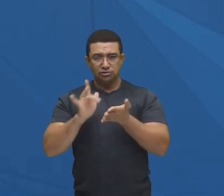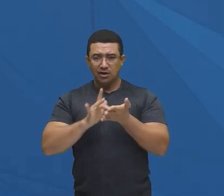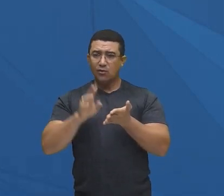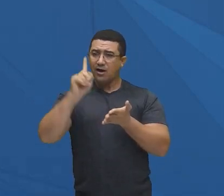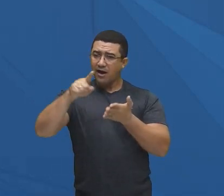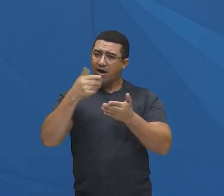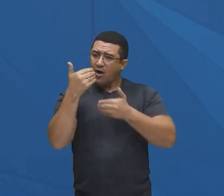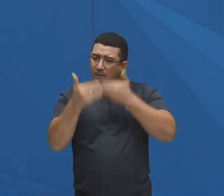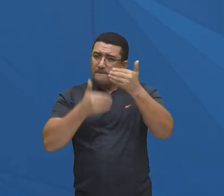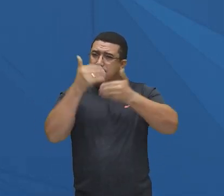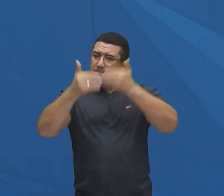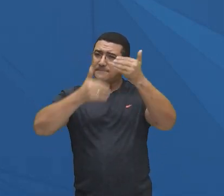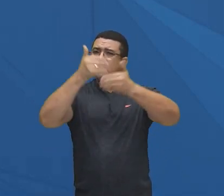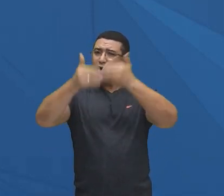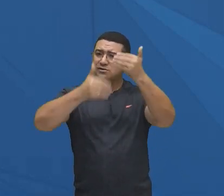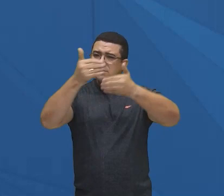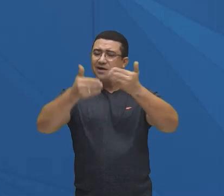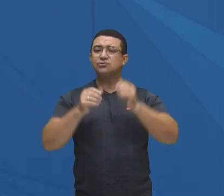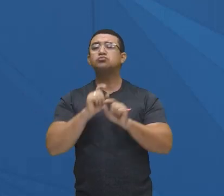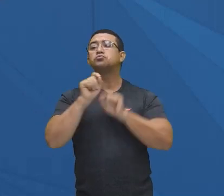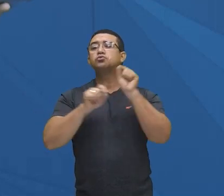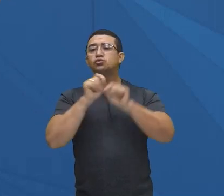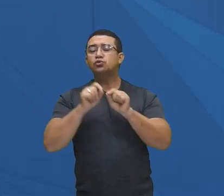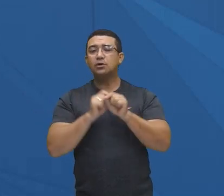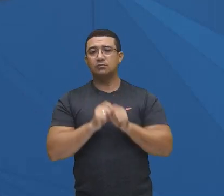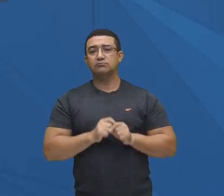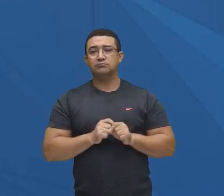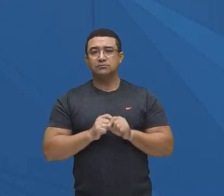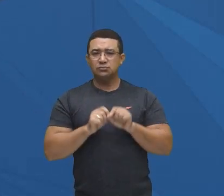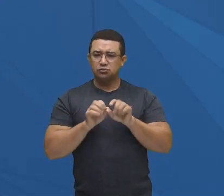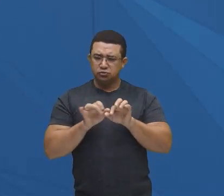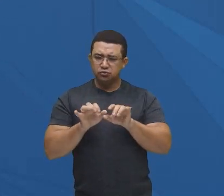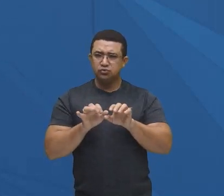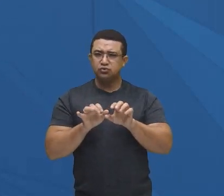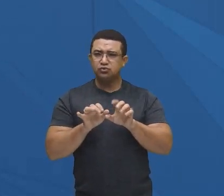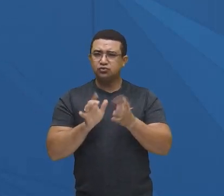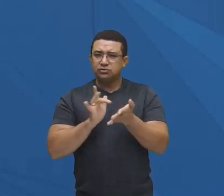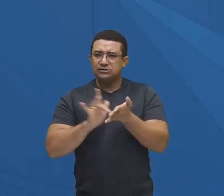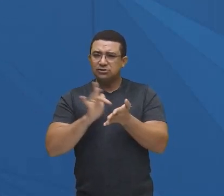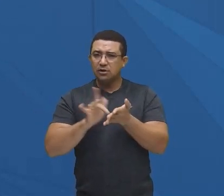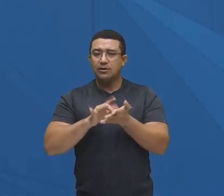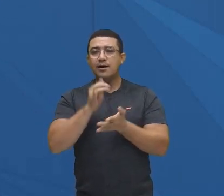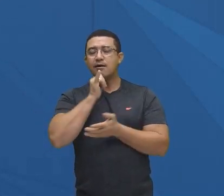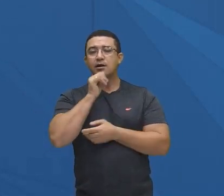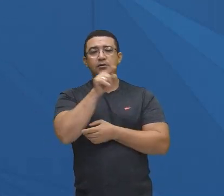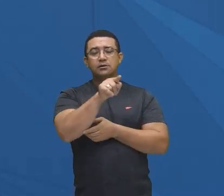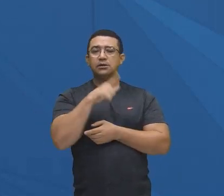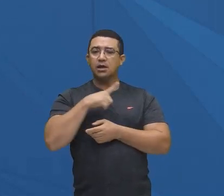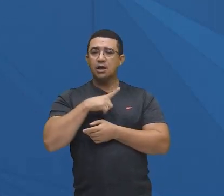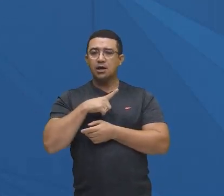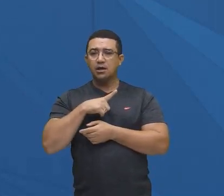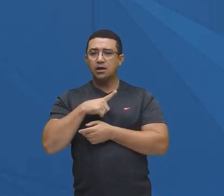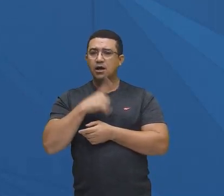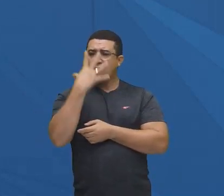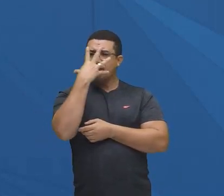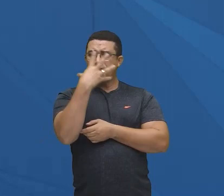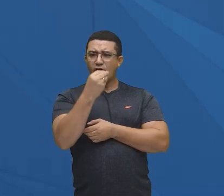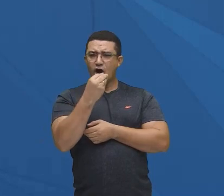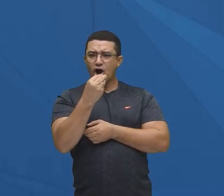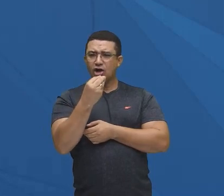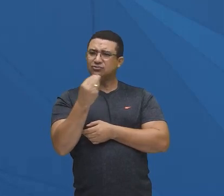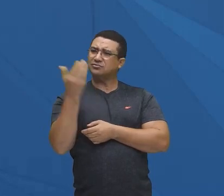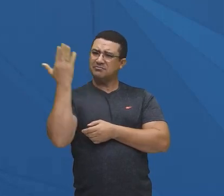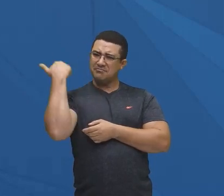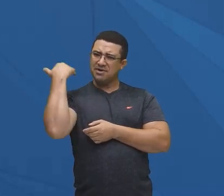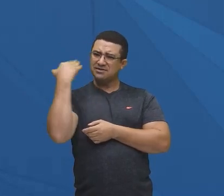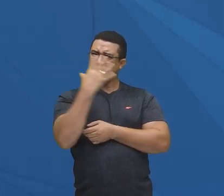de digitalização das coisas. Então, um exemplo simples, né? Você tem uma foto que antigamente era muito